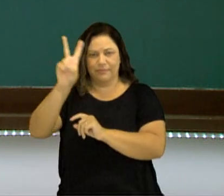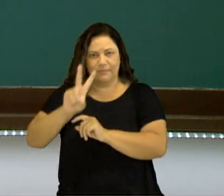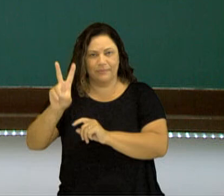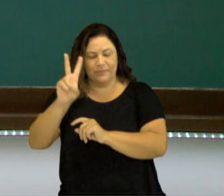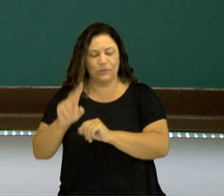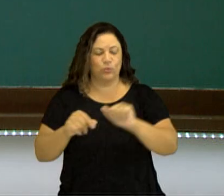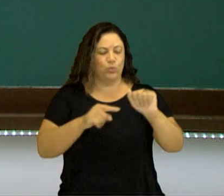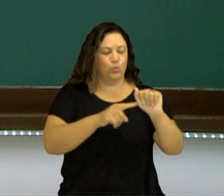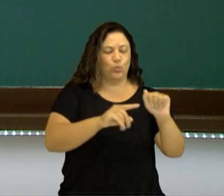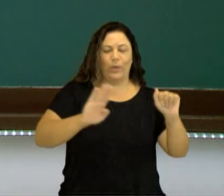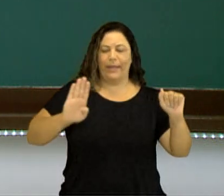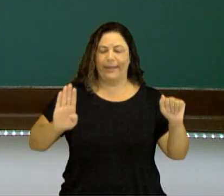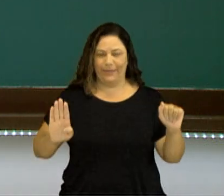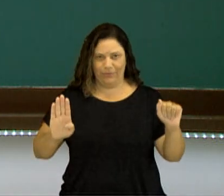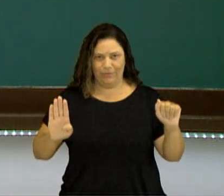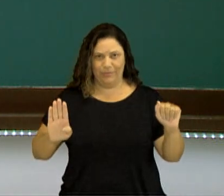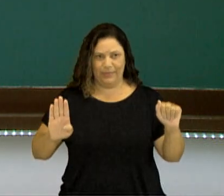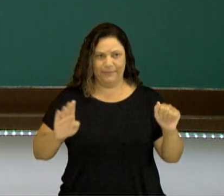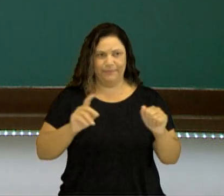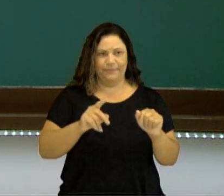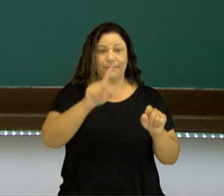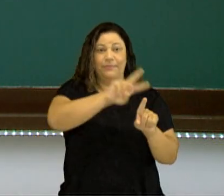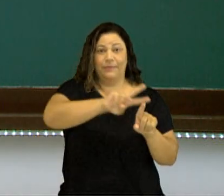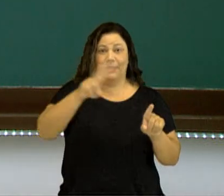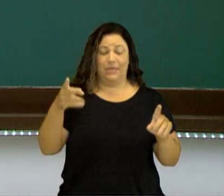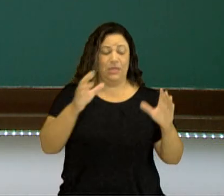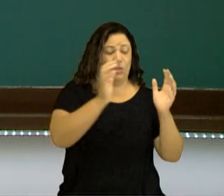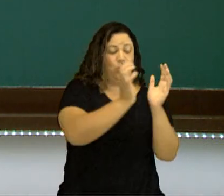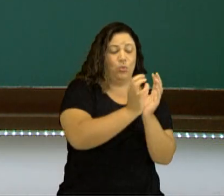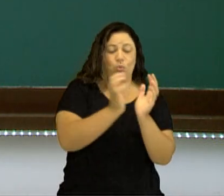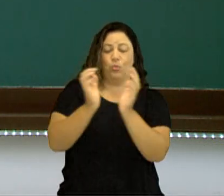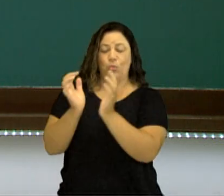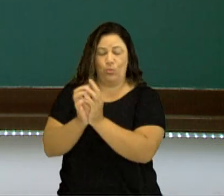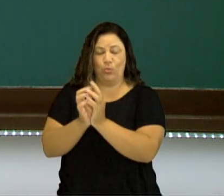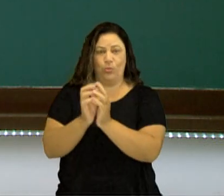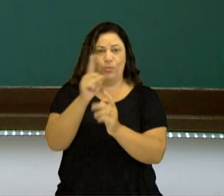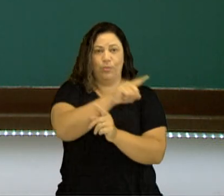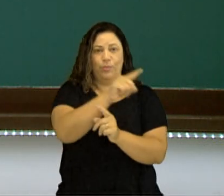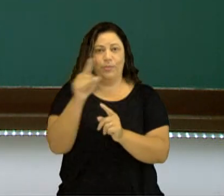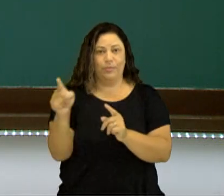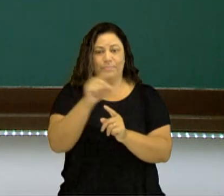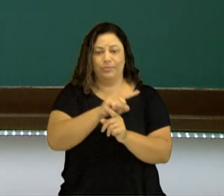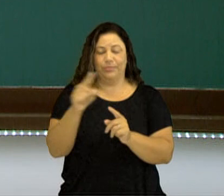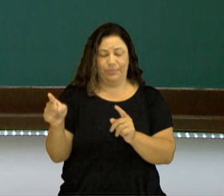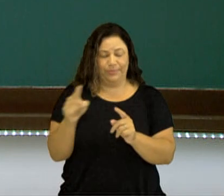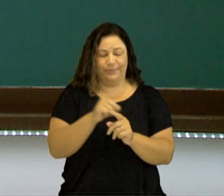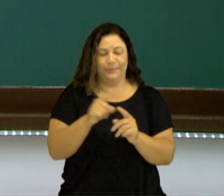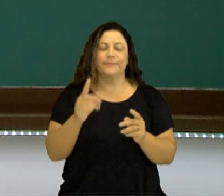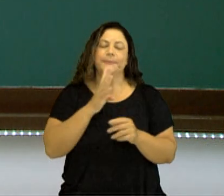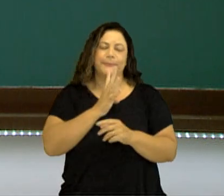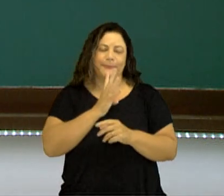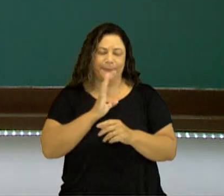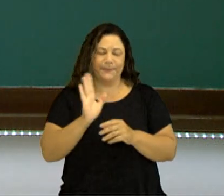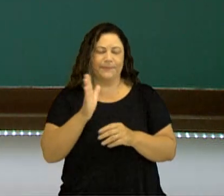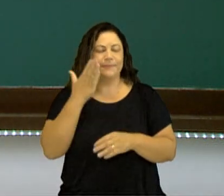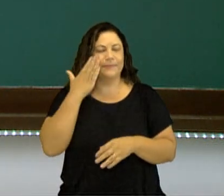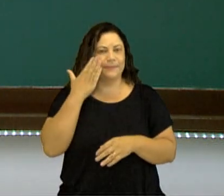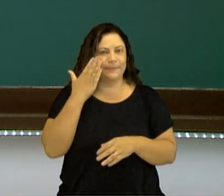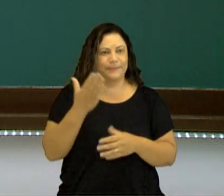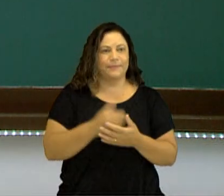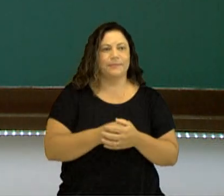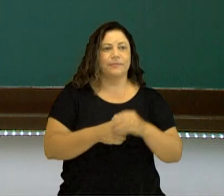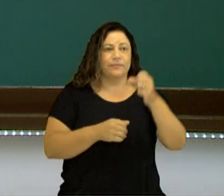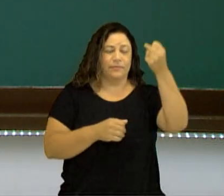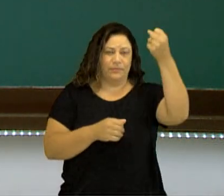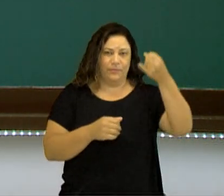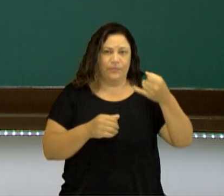B em dois diagramas, porque você já está com essa familiaridade, né, na leitura desses dois diagramas. Então, tudo que tem